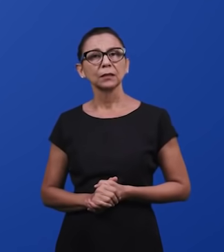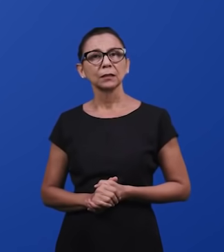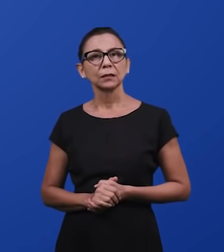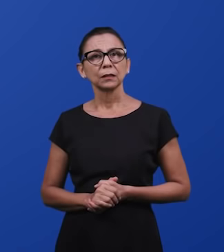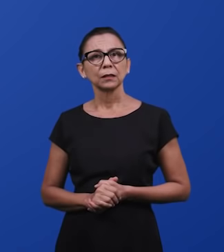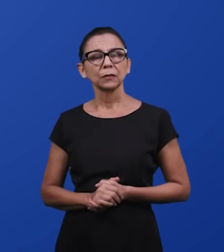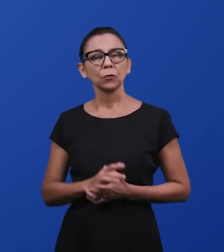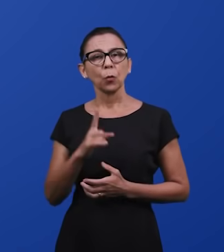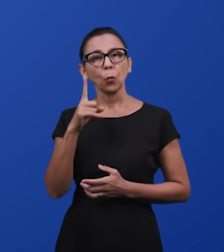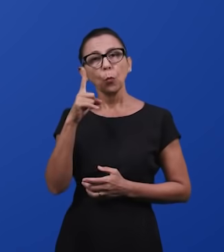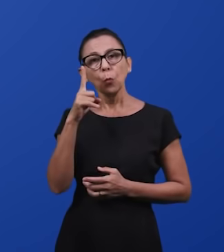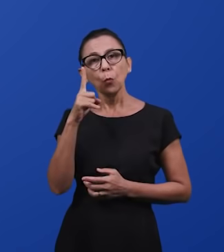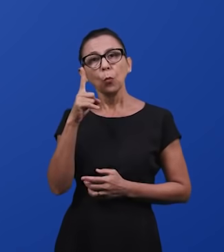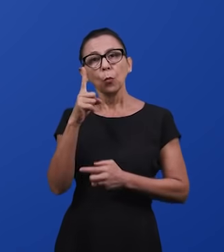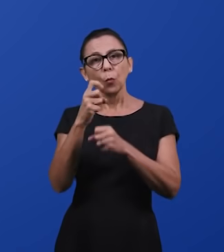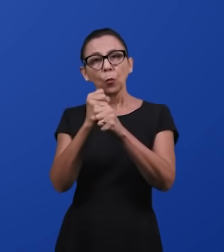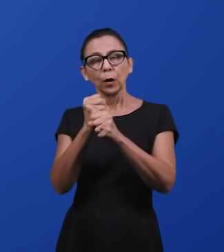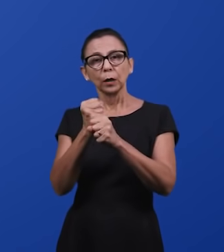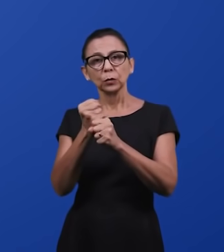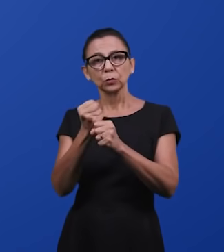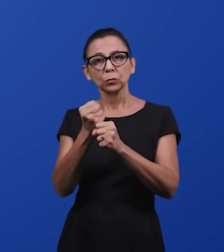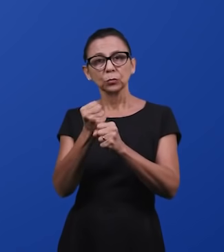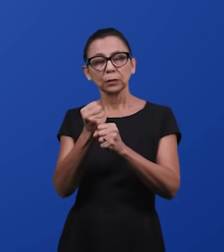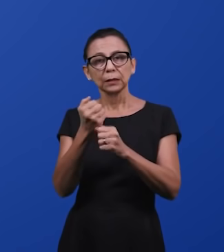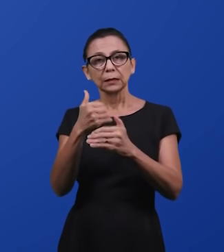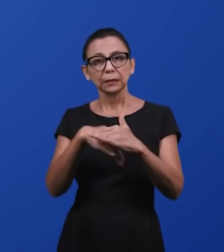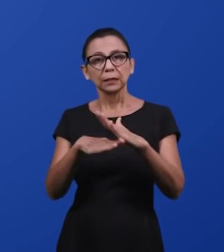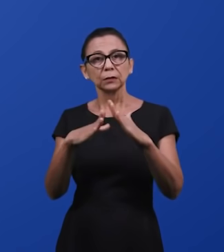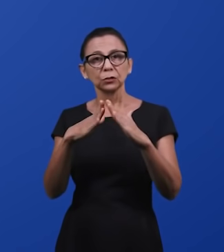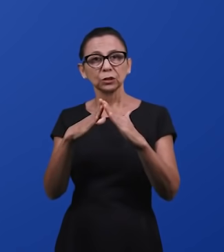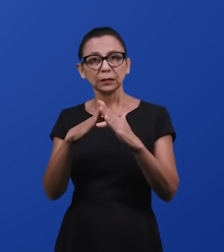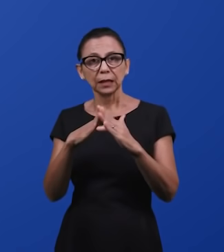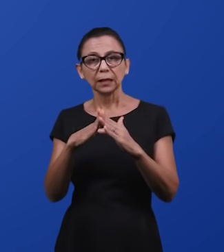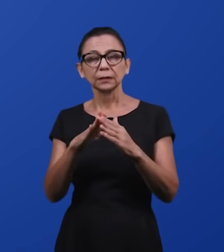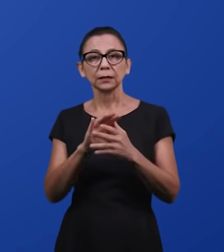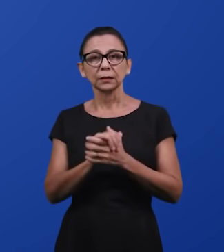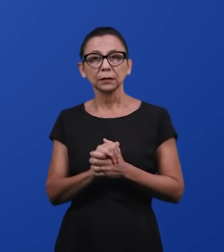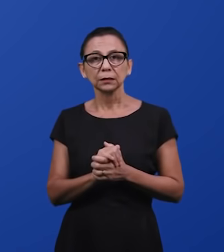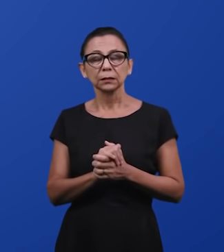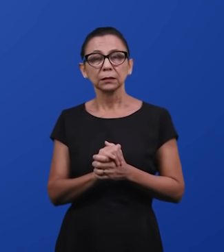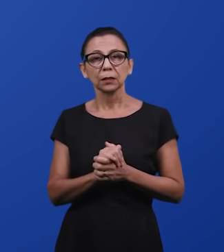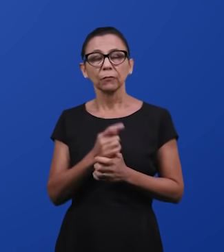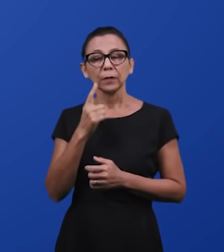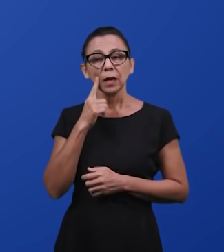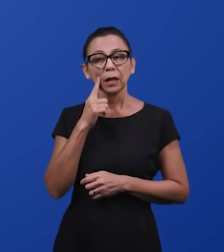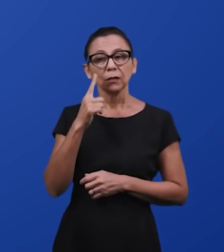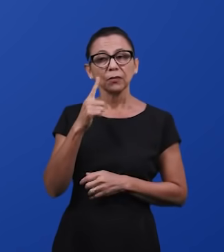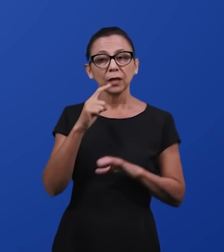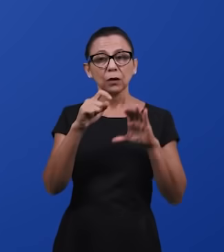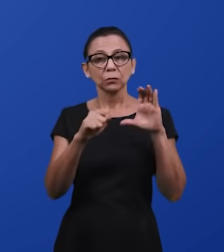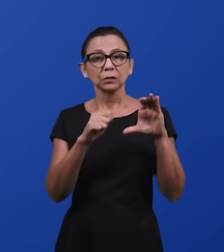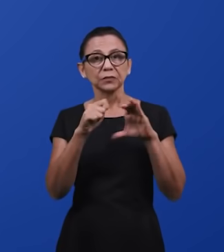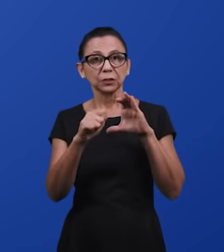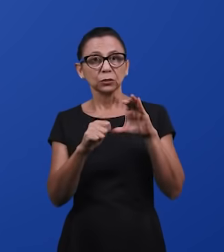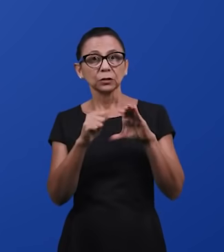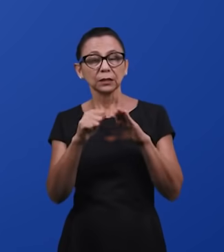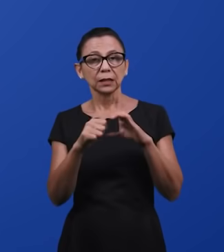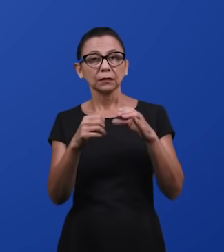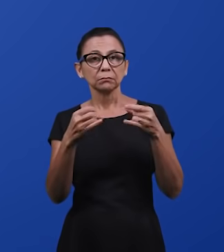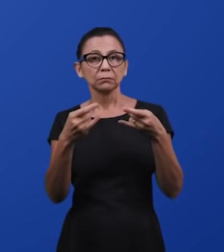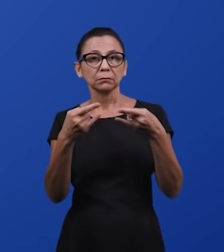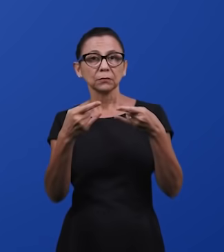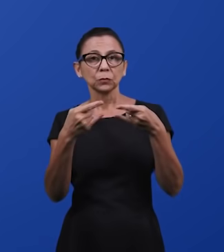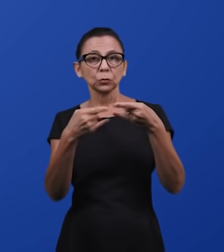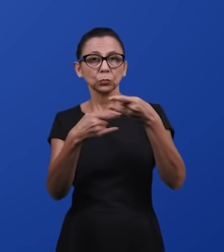casa tendo o ensinamento das escolas bíblicas dominicais via os vídeos online. E isso alimentou a